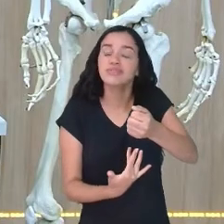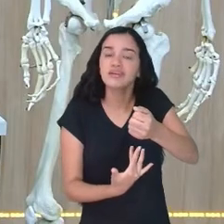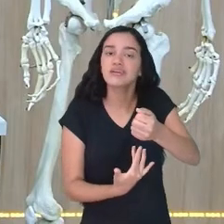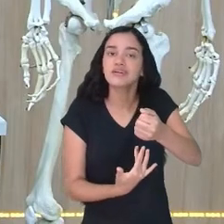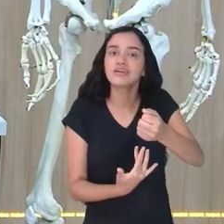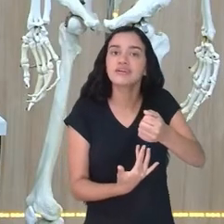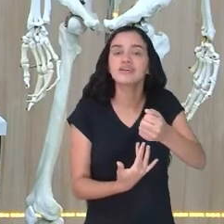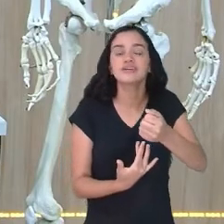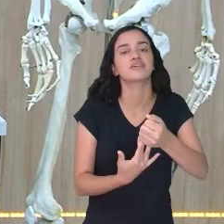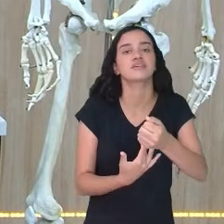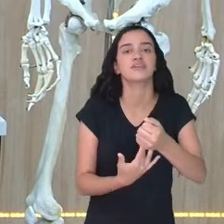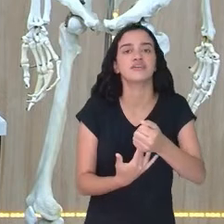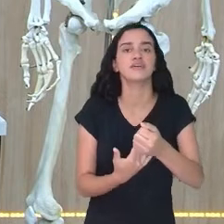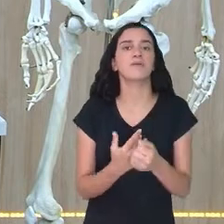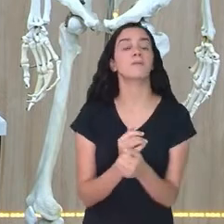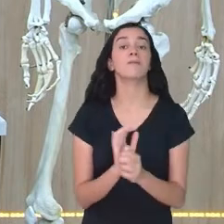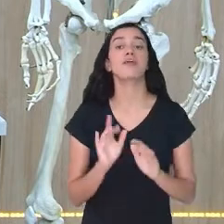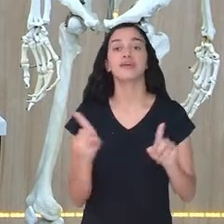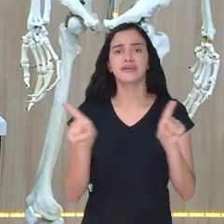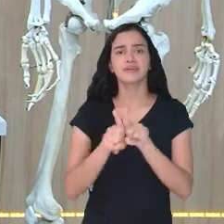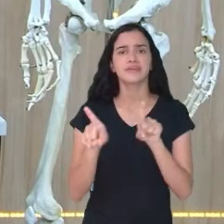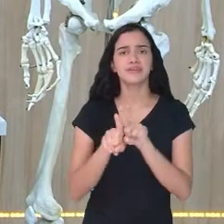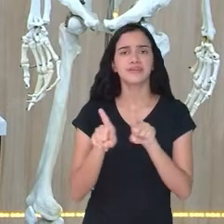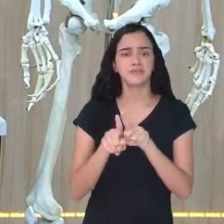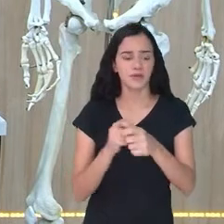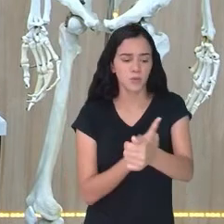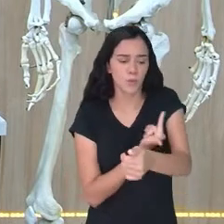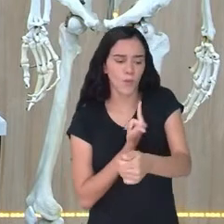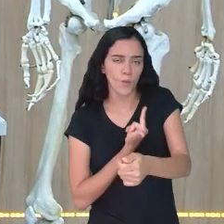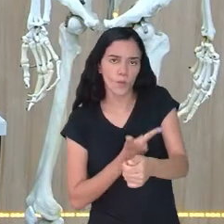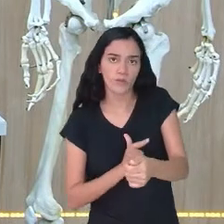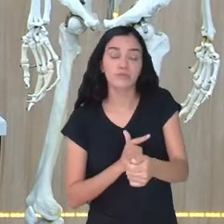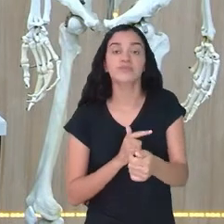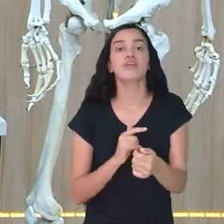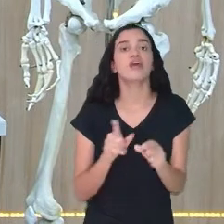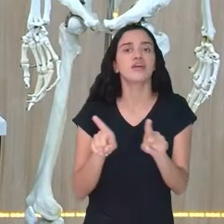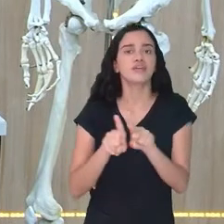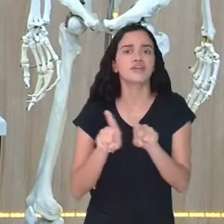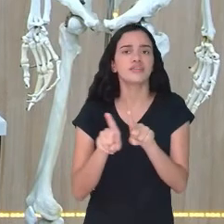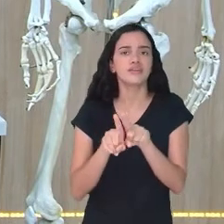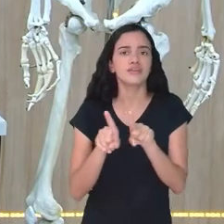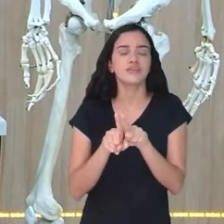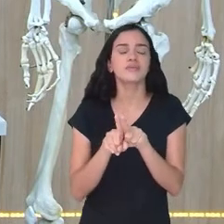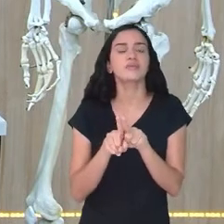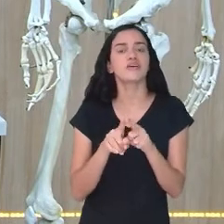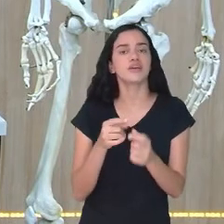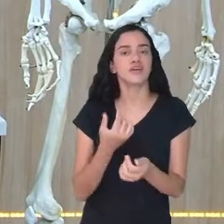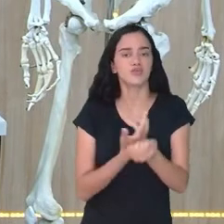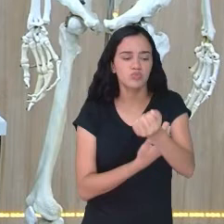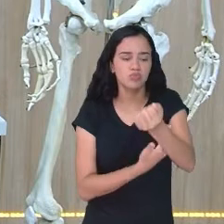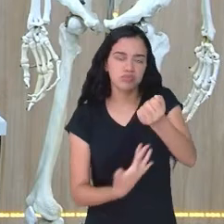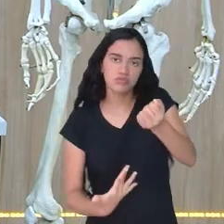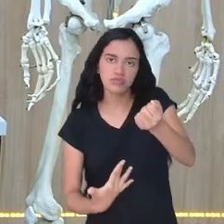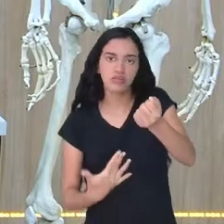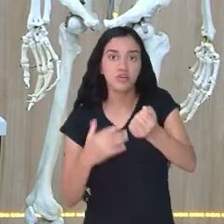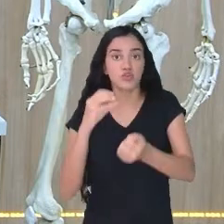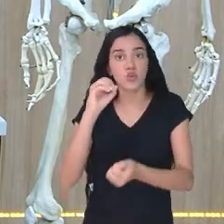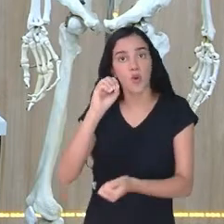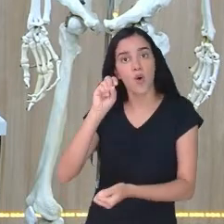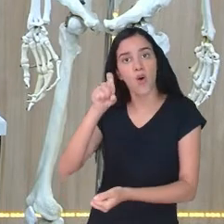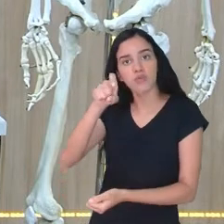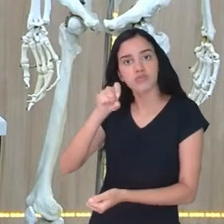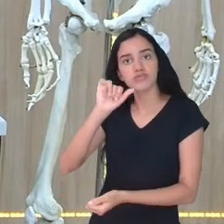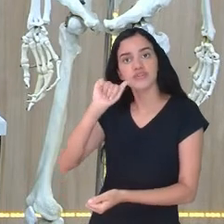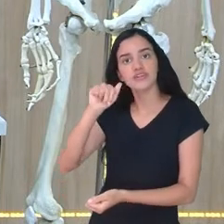serem purificados, e também chega do pulmão o sangue oxigenado, onde aí a gente vai ter condições